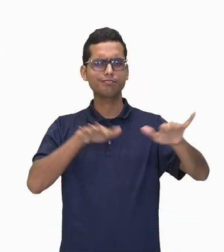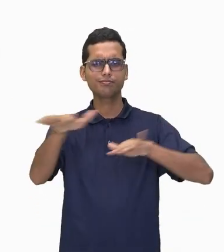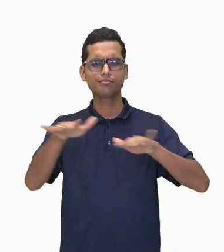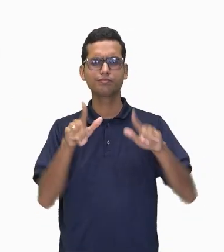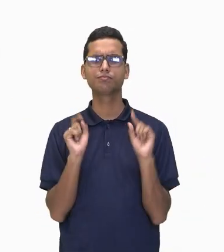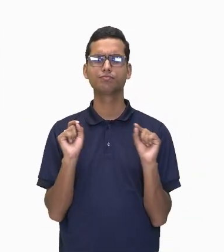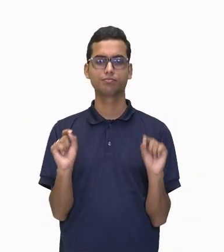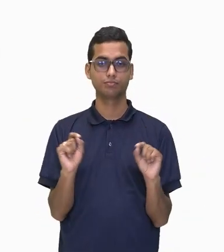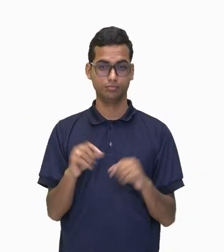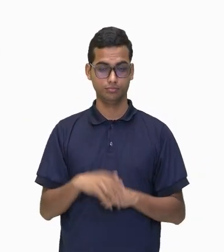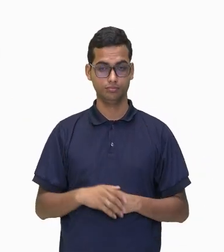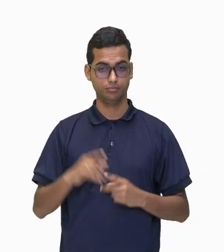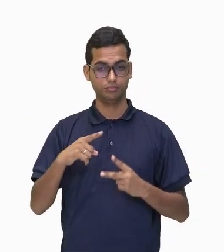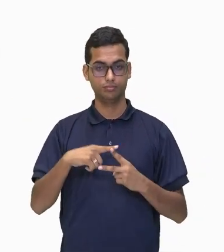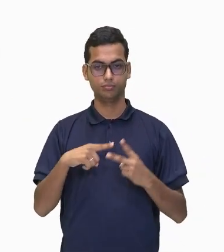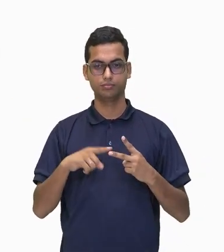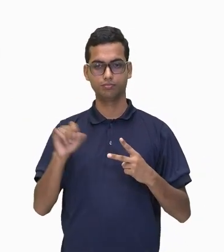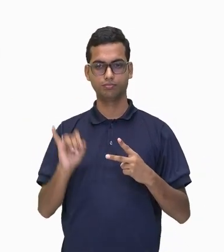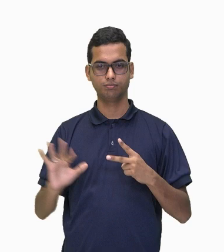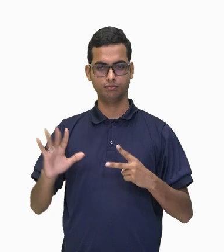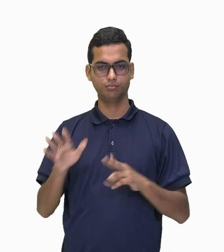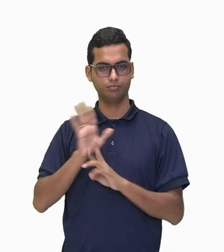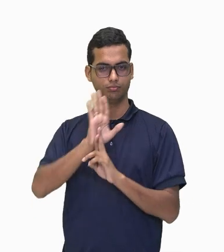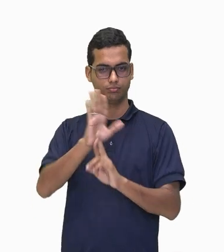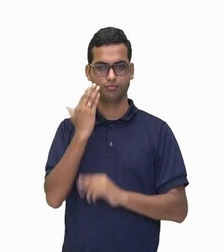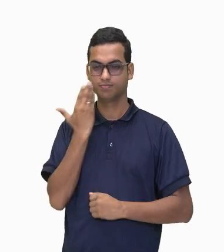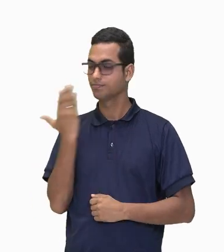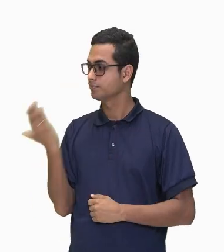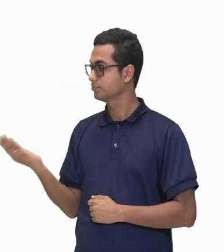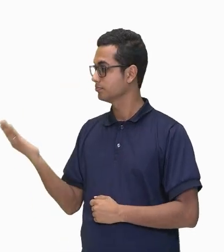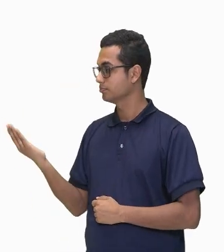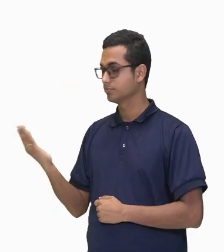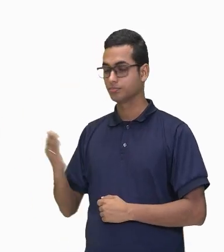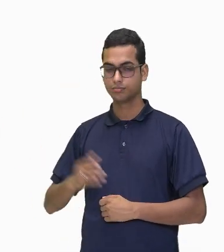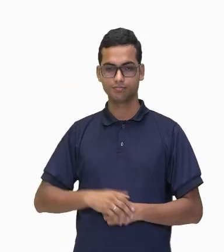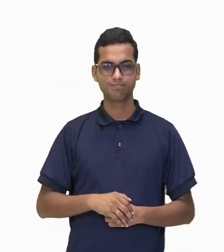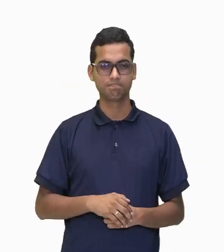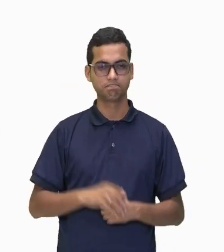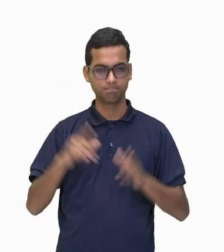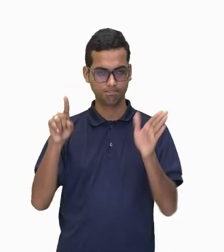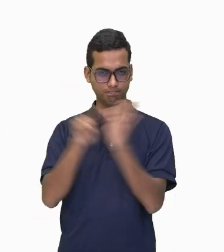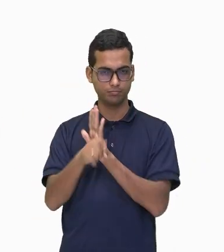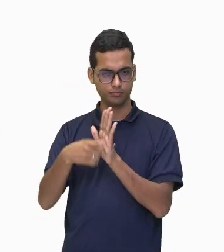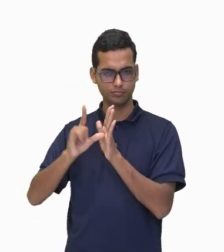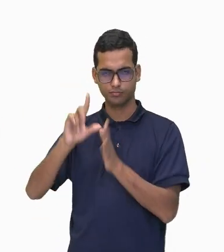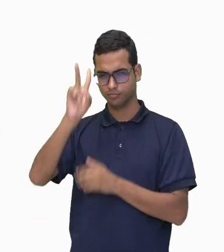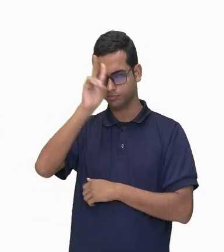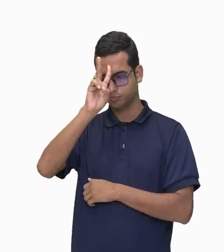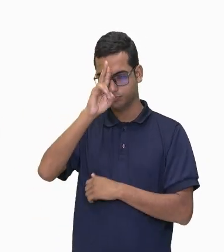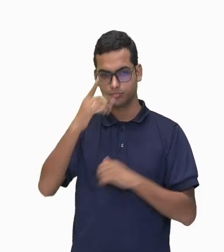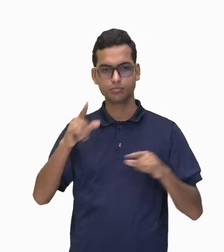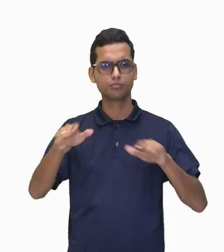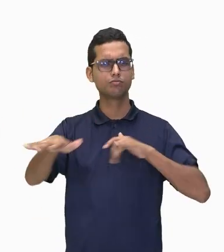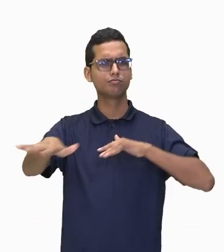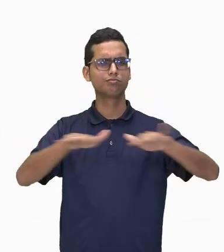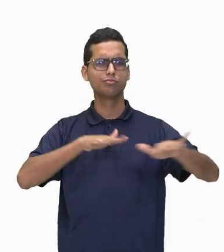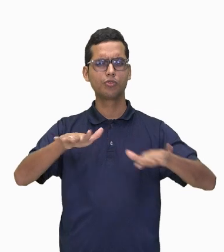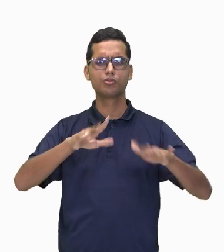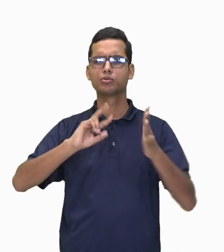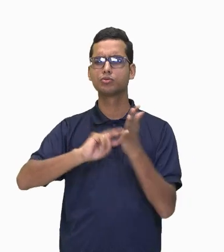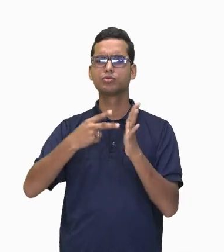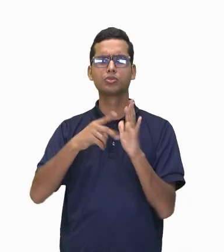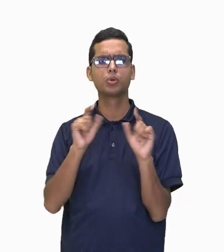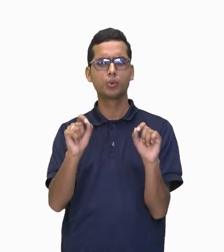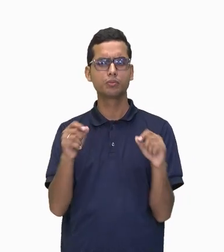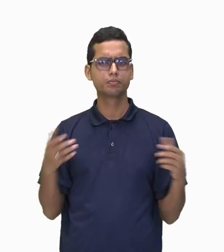aí duas imagens que representam muito bem o que a Cecília nos perguntou. O que é o movimento? Movimento